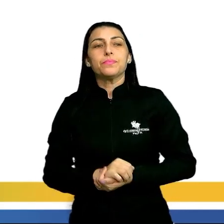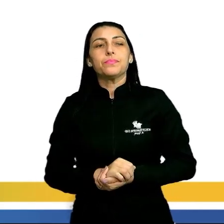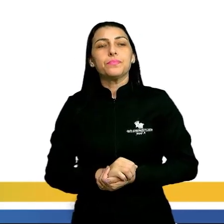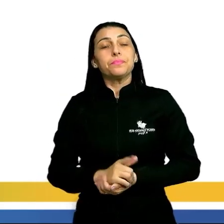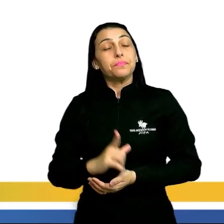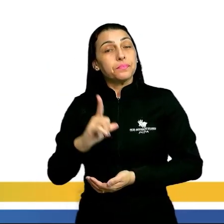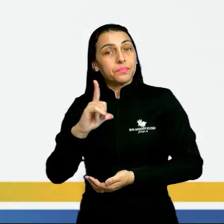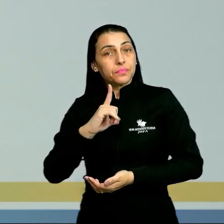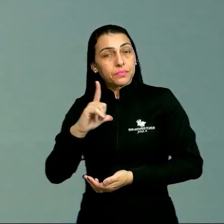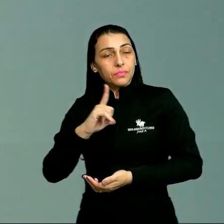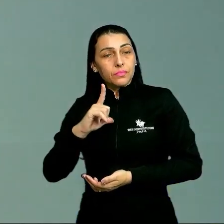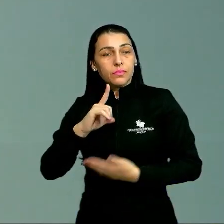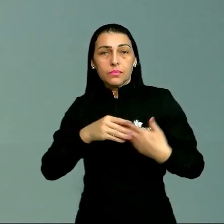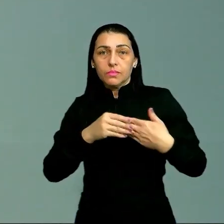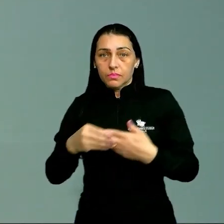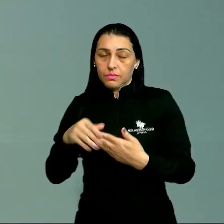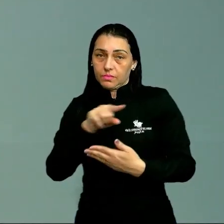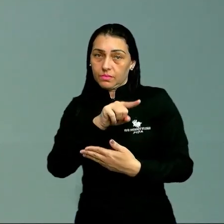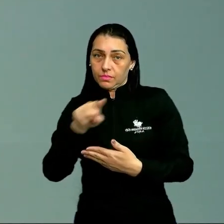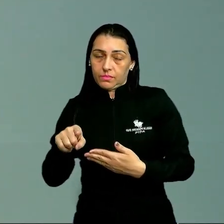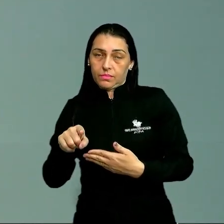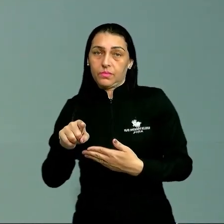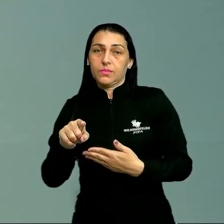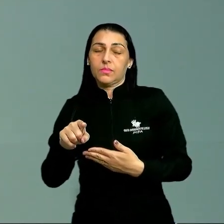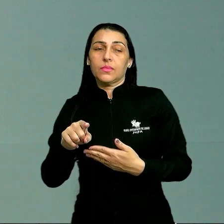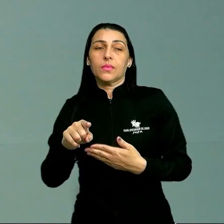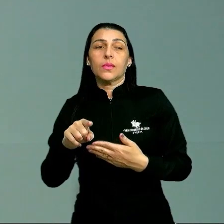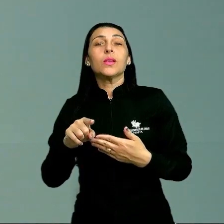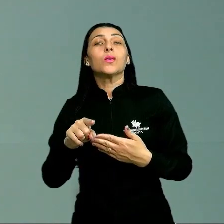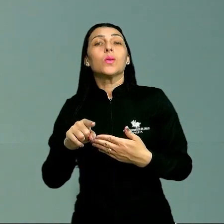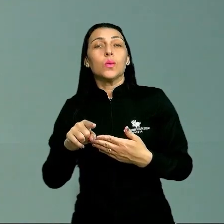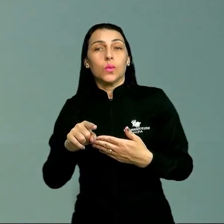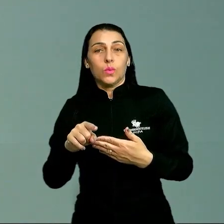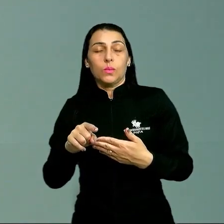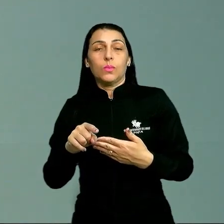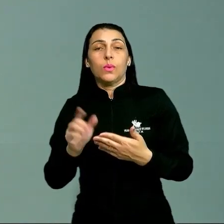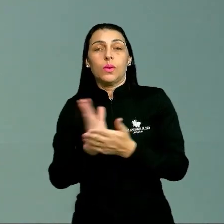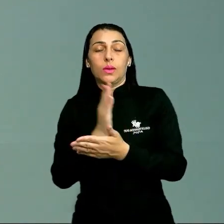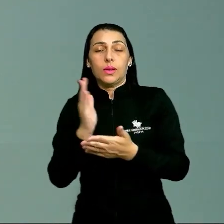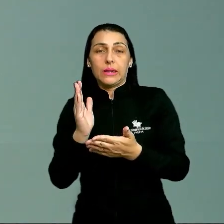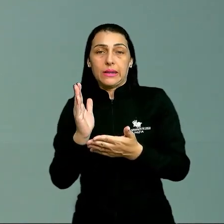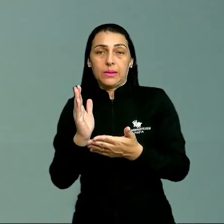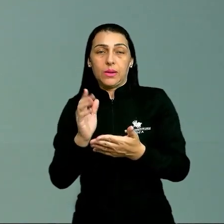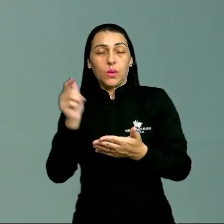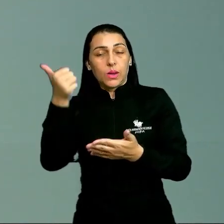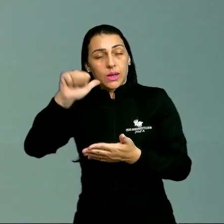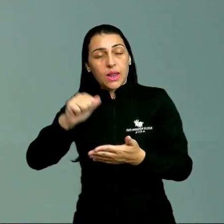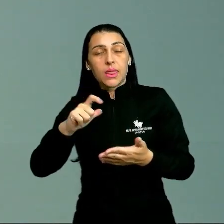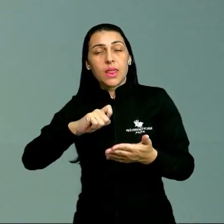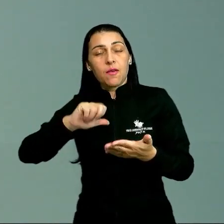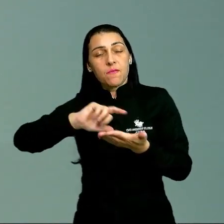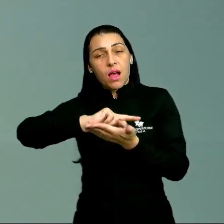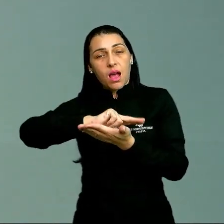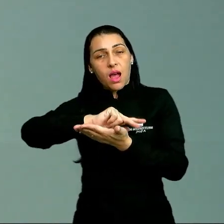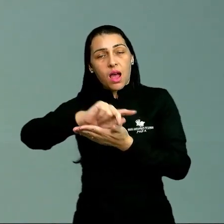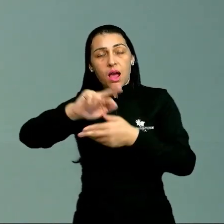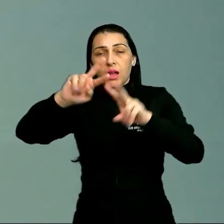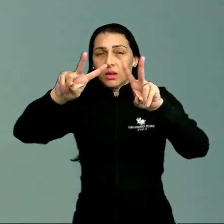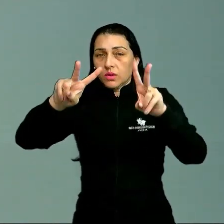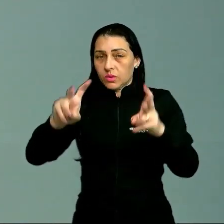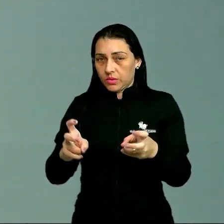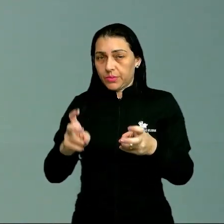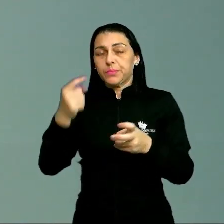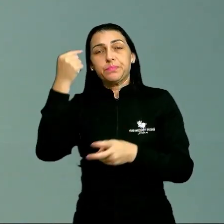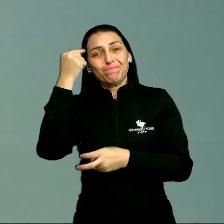aí eu trouxe para vocês uma obra para a gente analisar, porque tem diversas temáticas ali de caráter